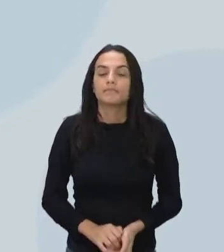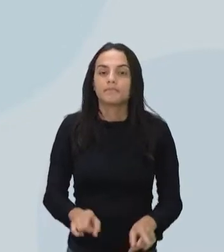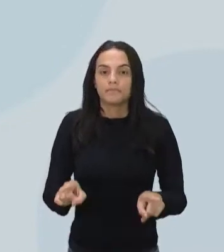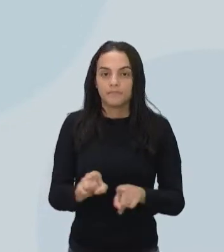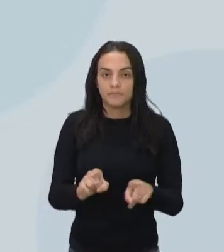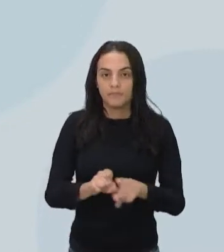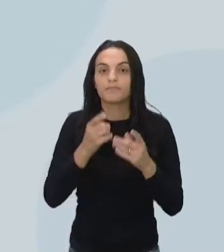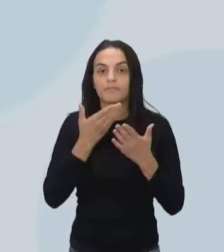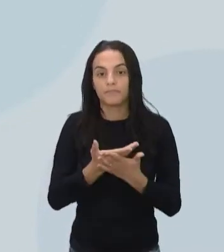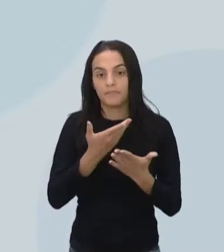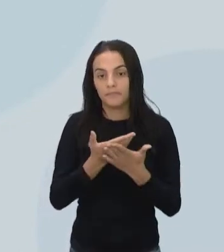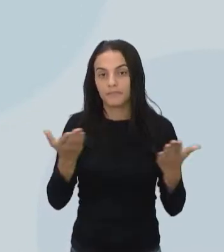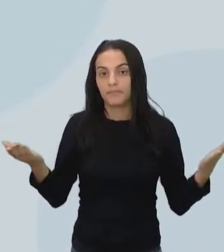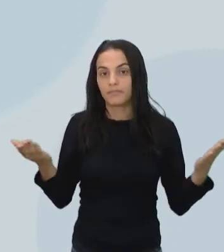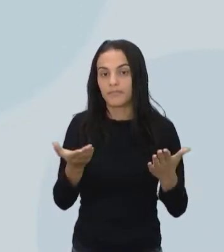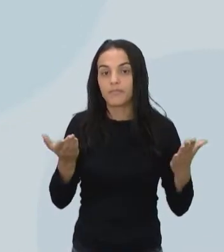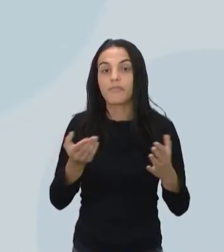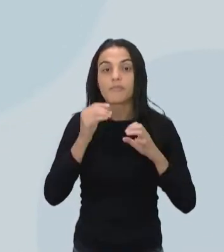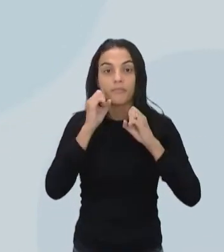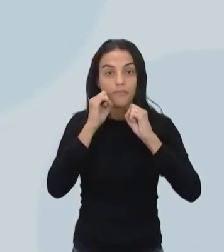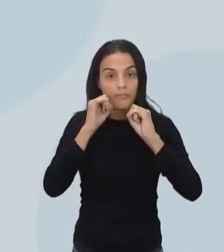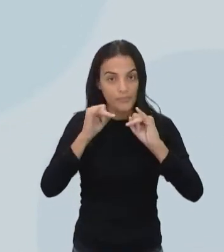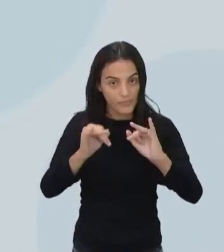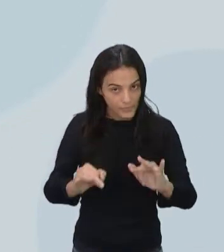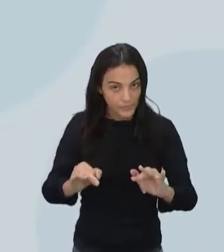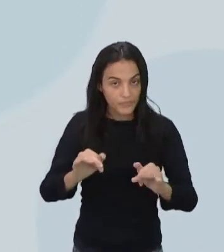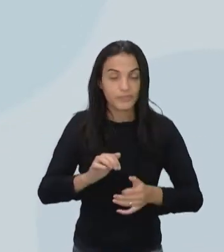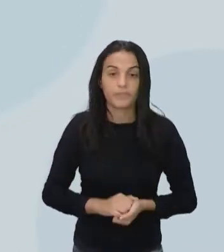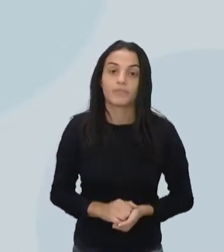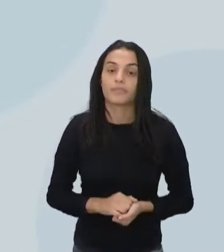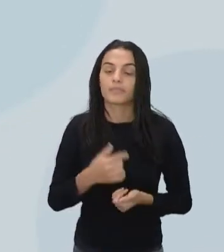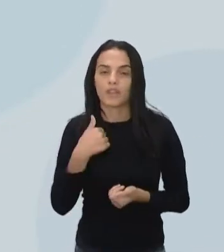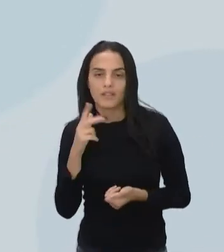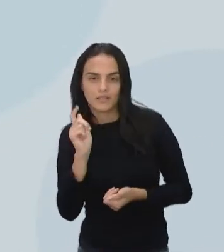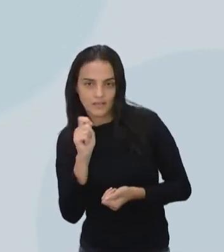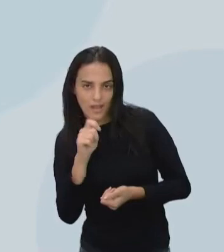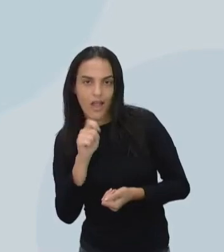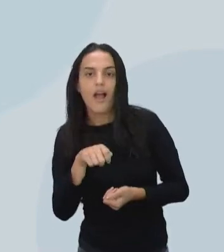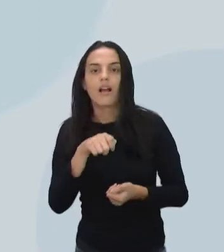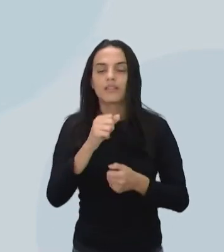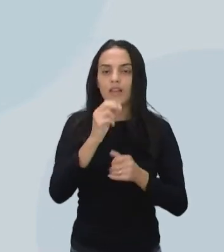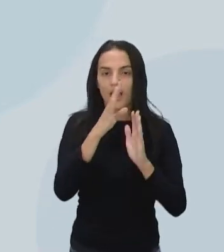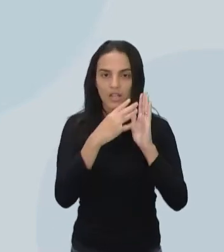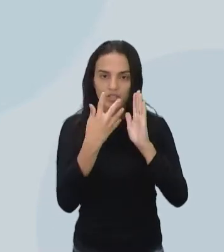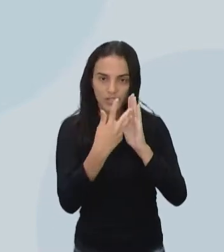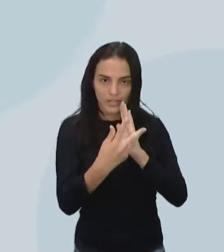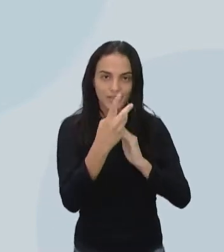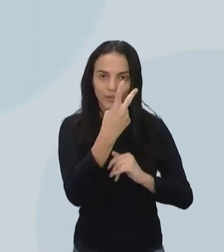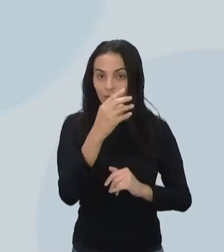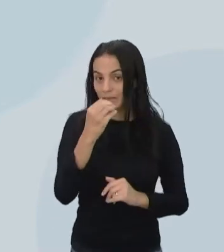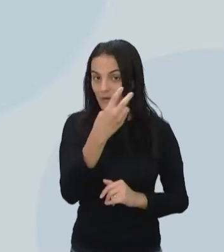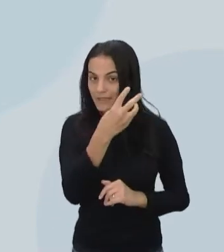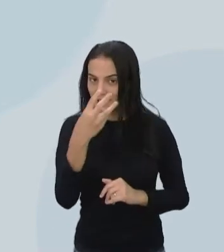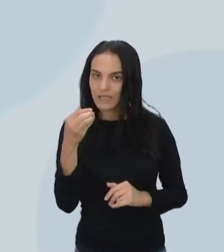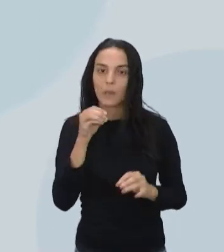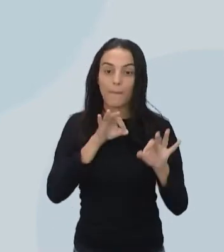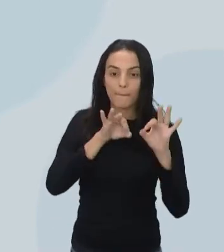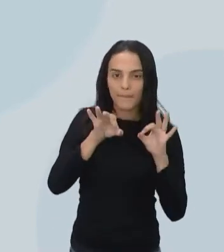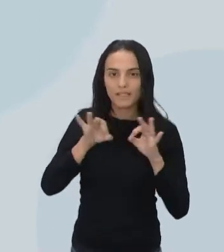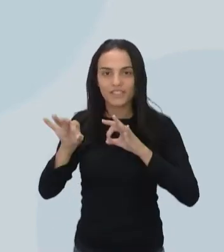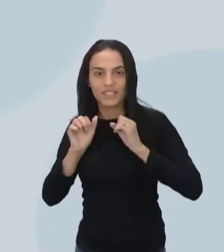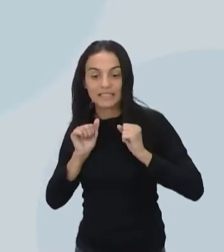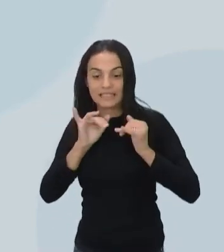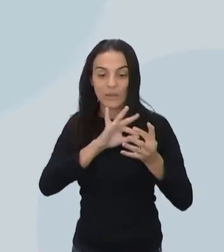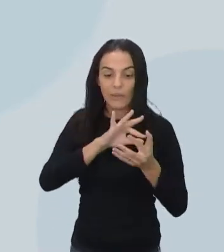Também a nossa aula de hoje aborda aquilo que está previsto na Agenda 2030, que é um plano de ação global que